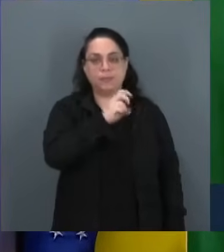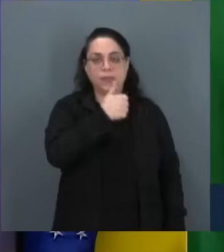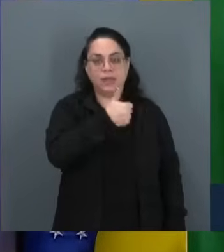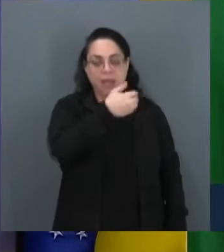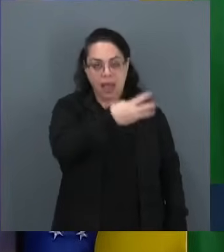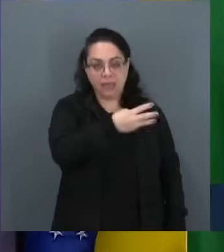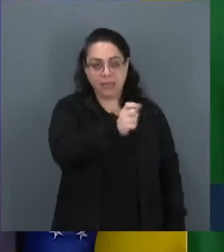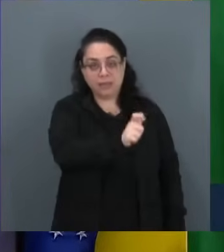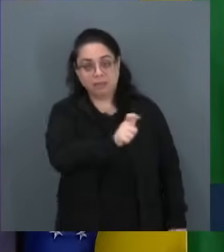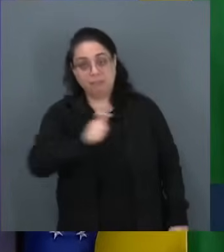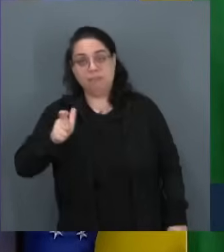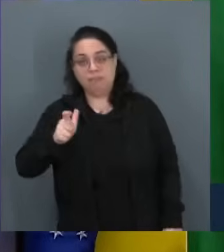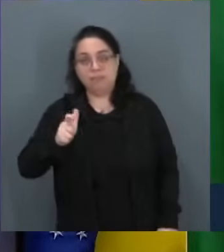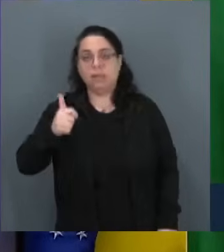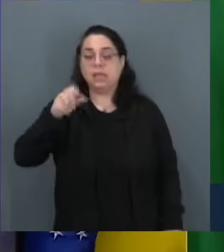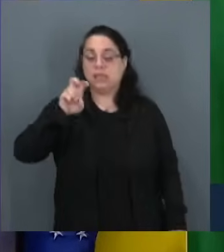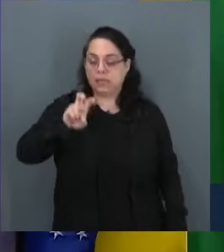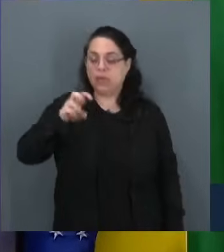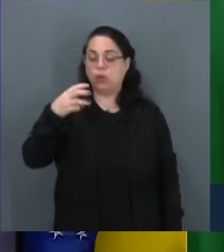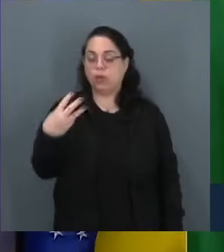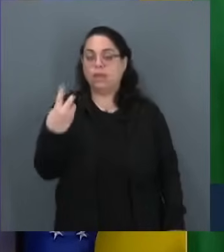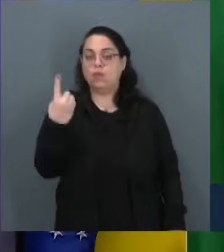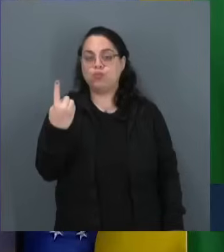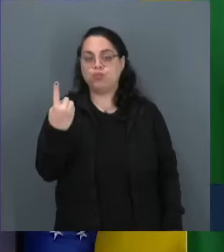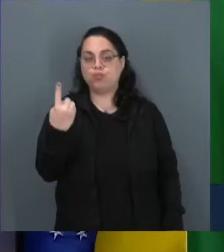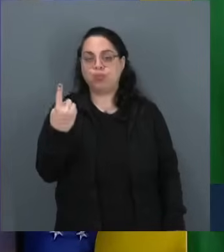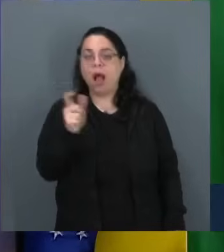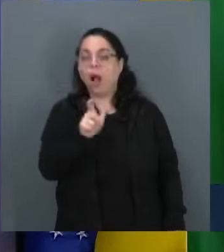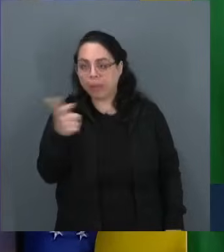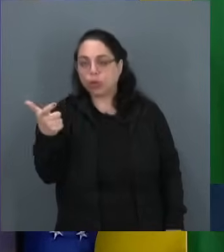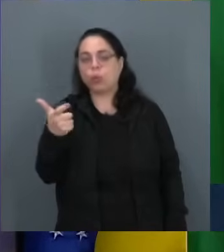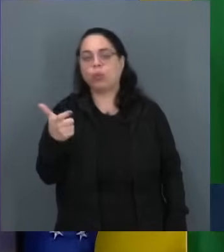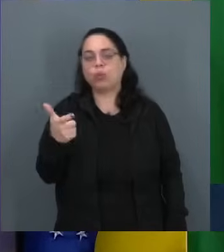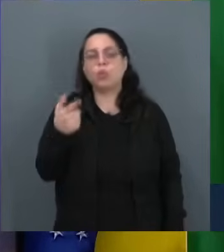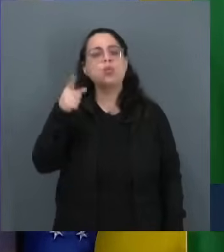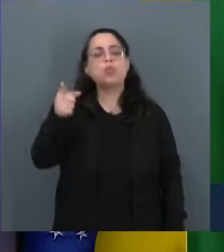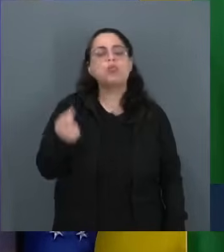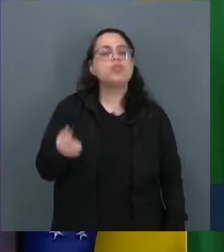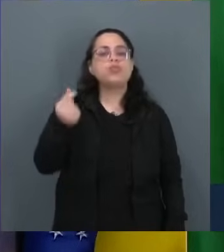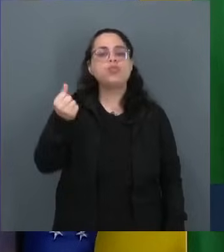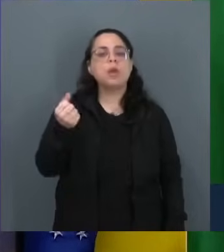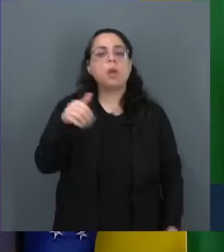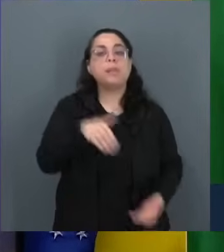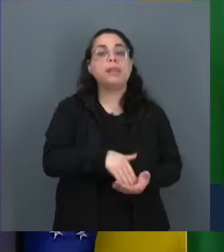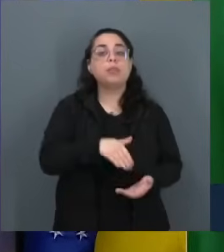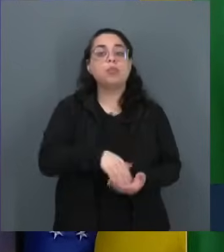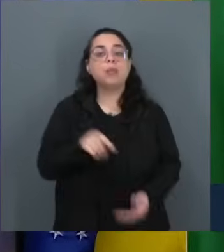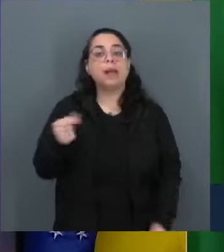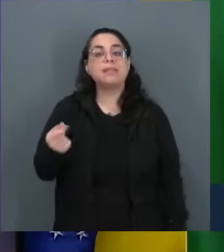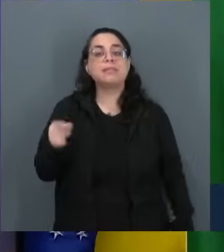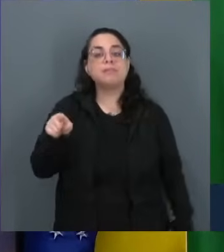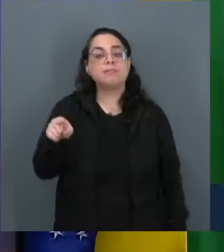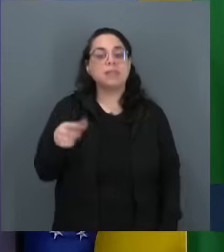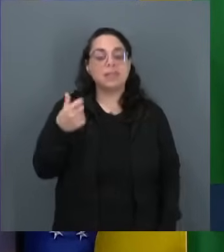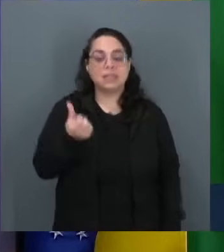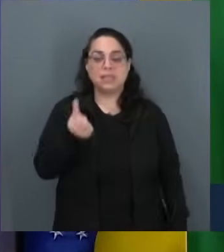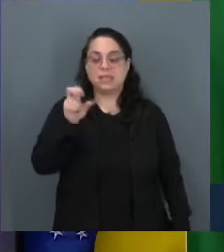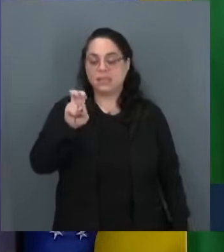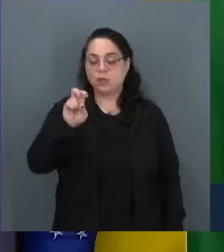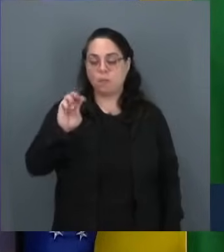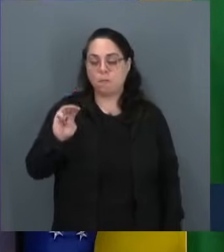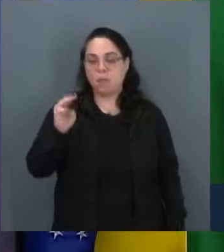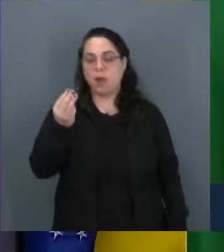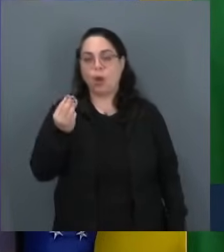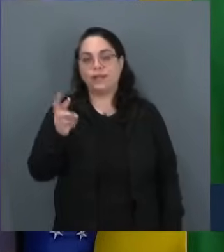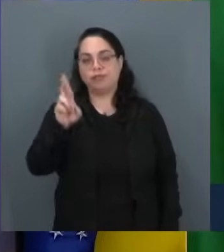513 para 531. Sabe quanto é que vai custar por ano? No mínimo isso aí, R$65 milhões. Não